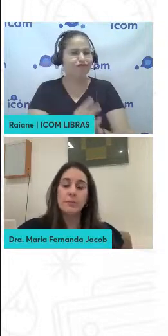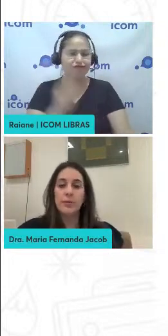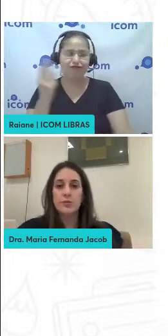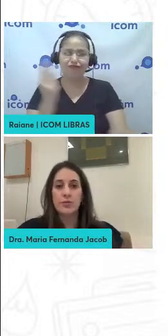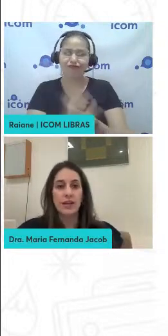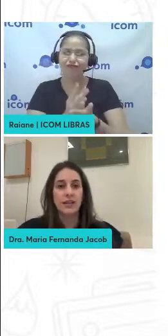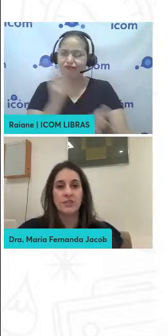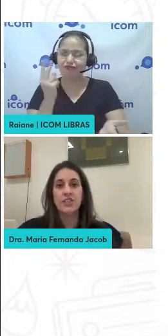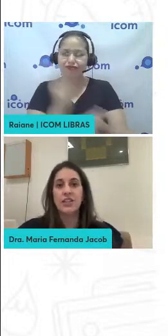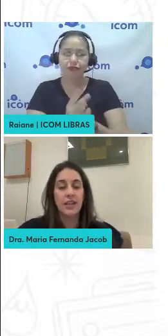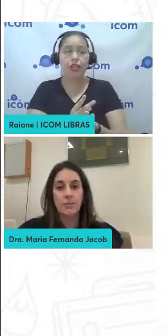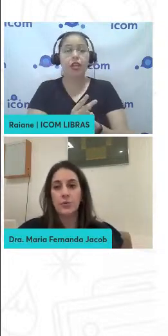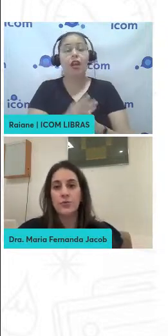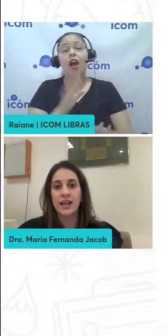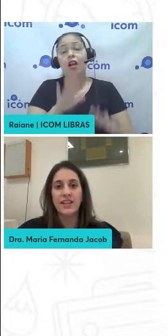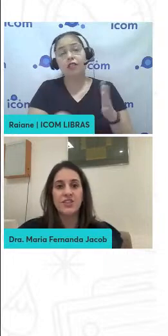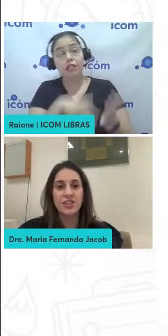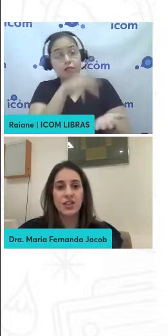vai para um repouso